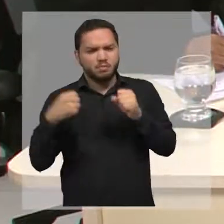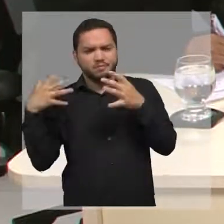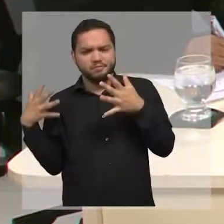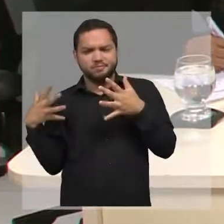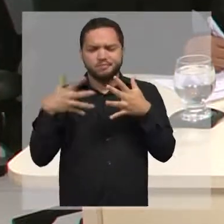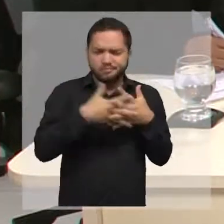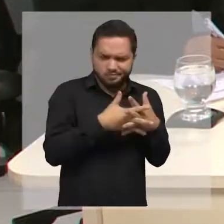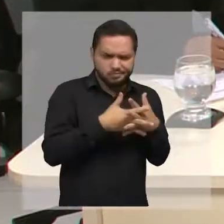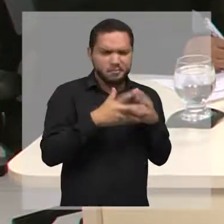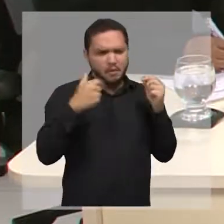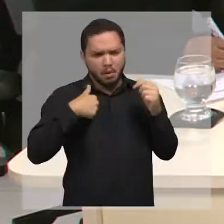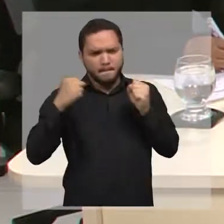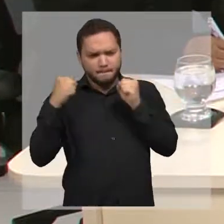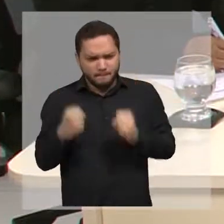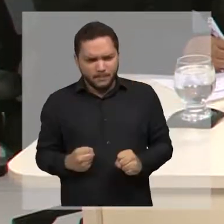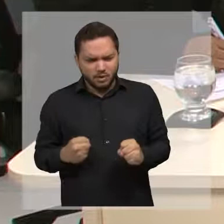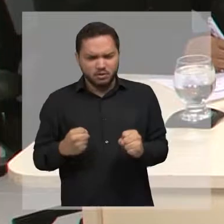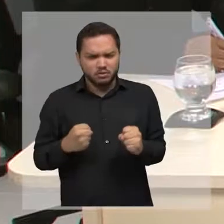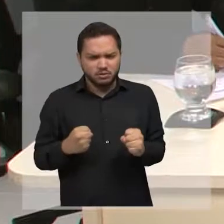poderia atrapalhar, sabendo que